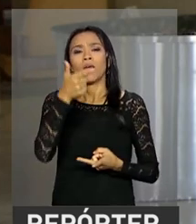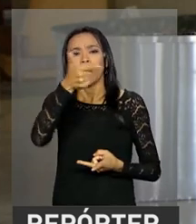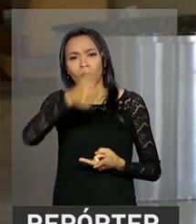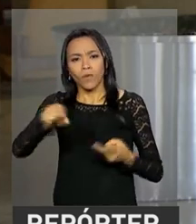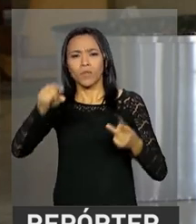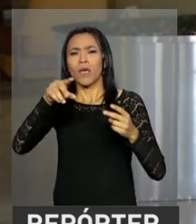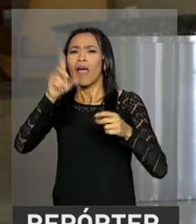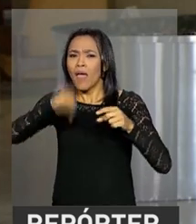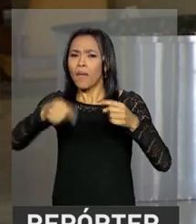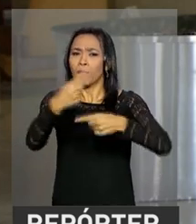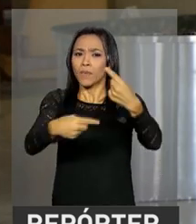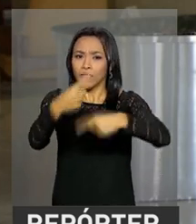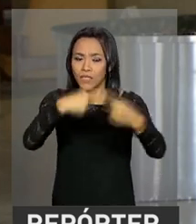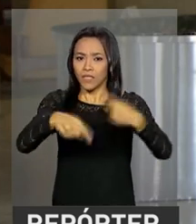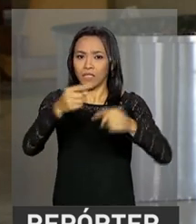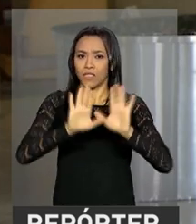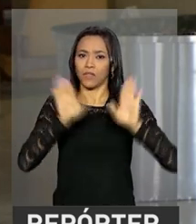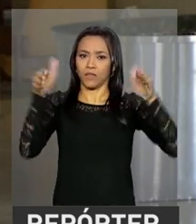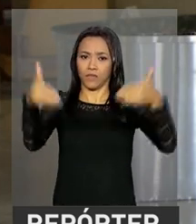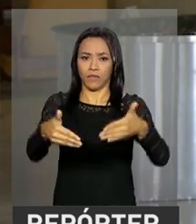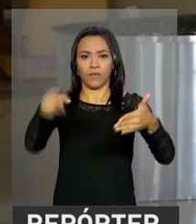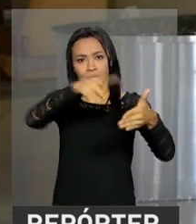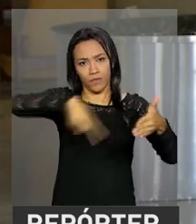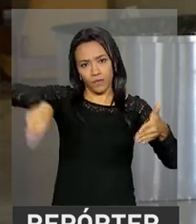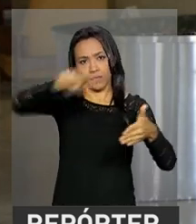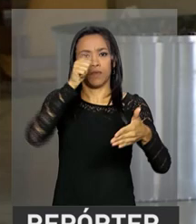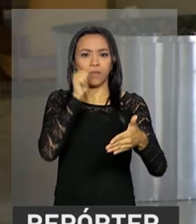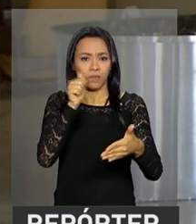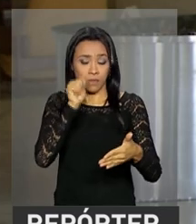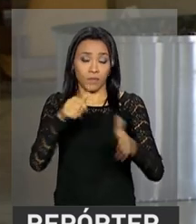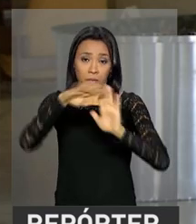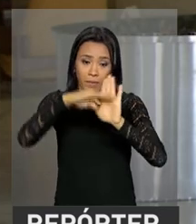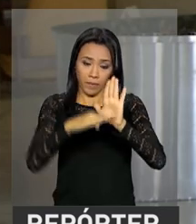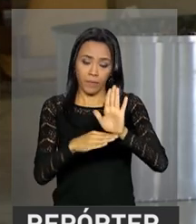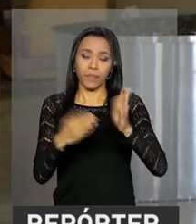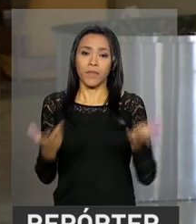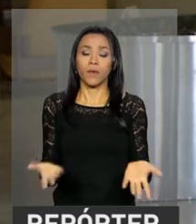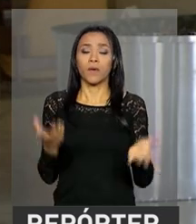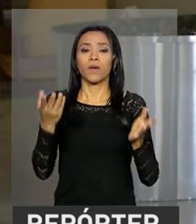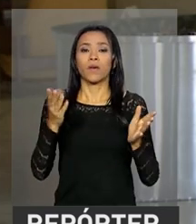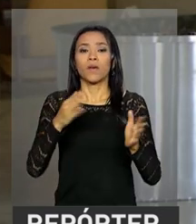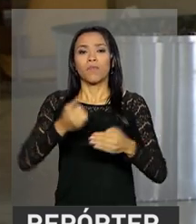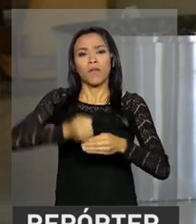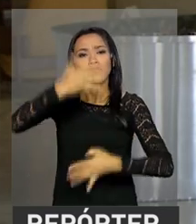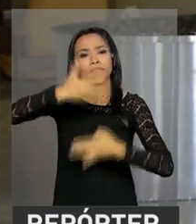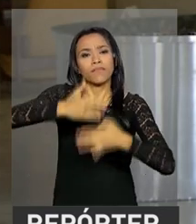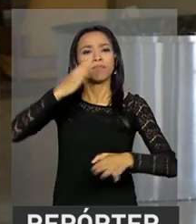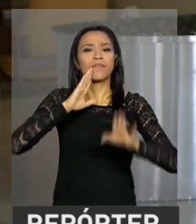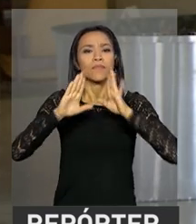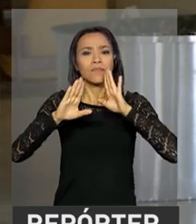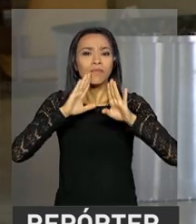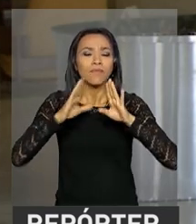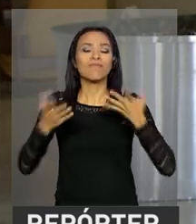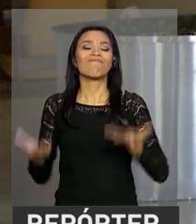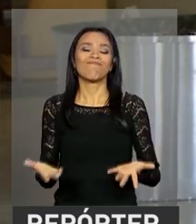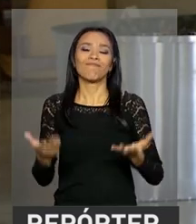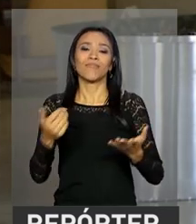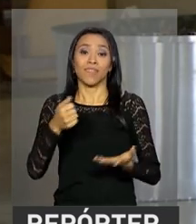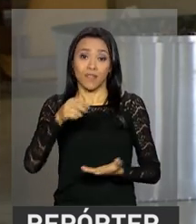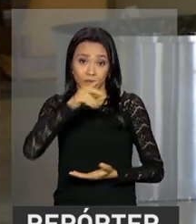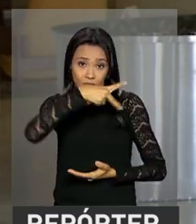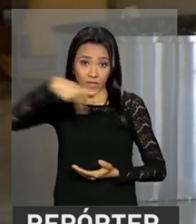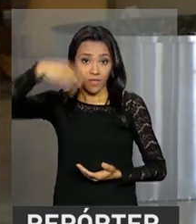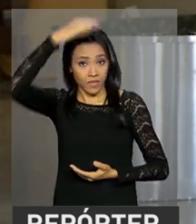Política Nacional de Saúde Sexual e Reprodutiva da Mulher. E pelas redes sociais, o presidente Michel Temer parabenizou